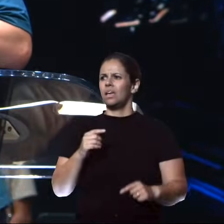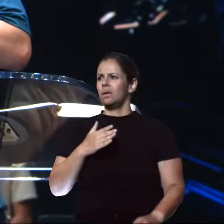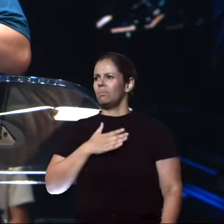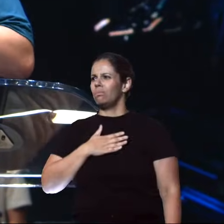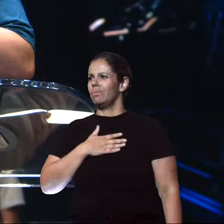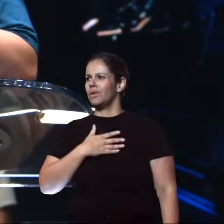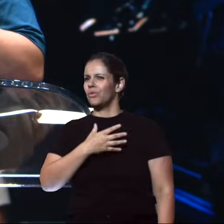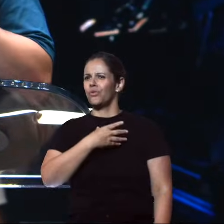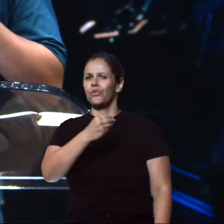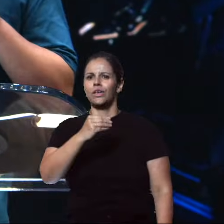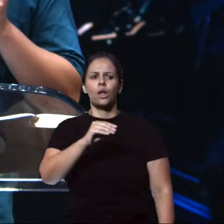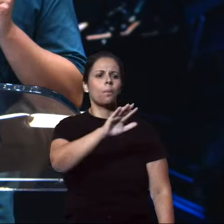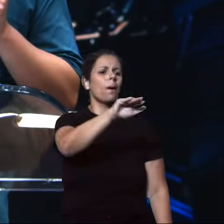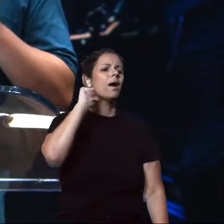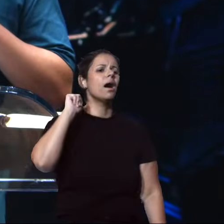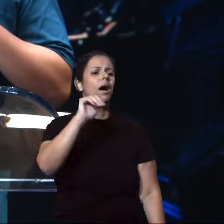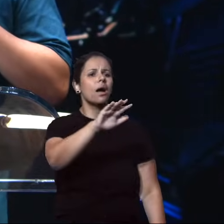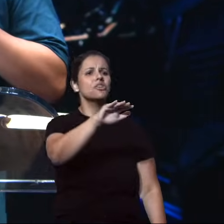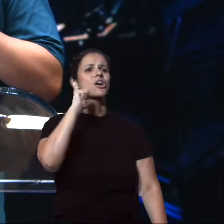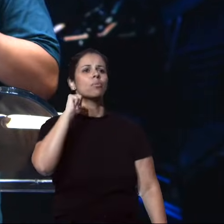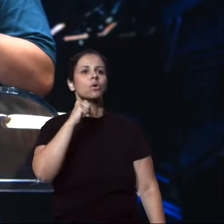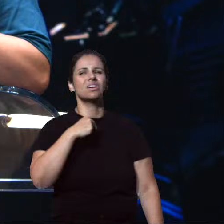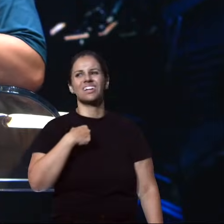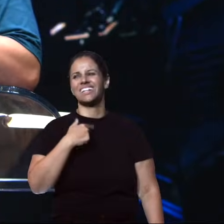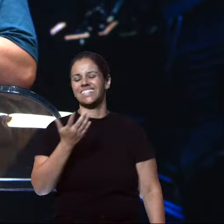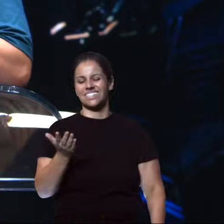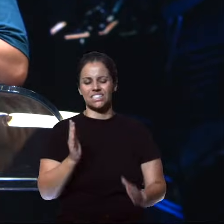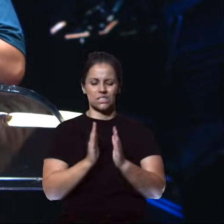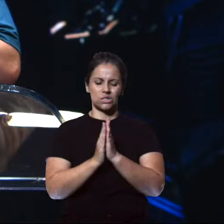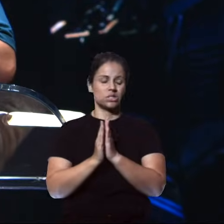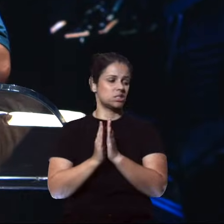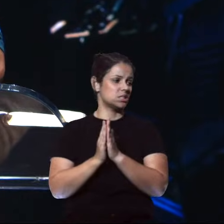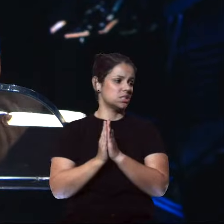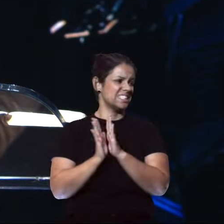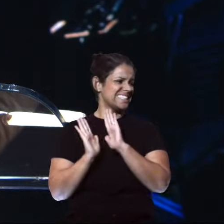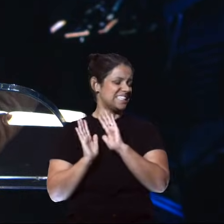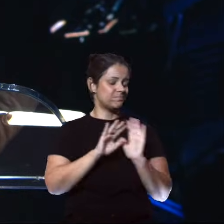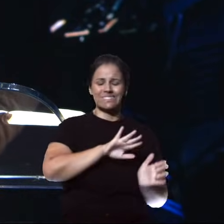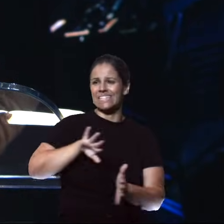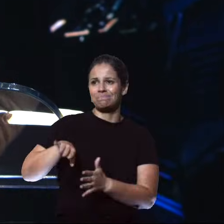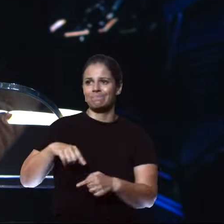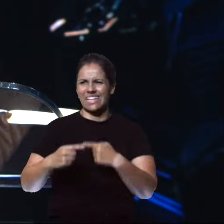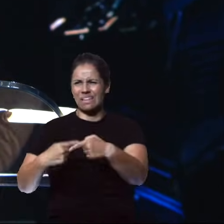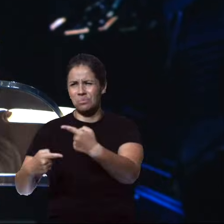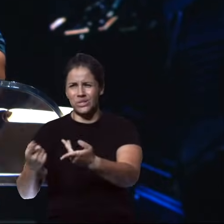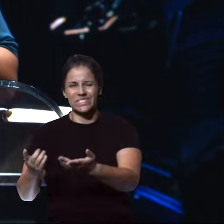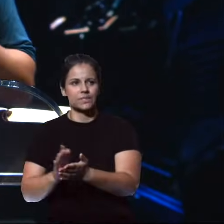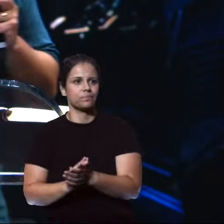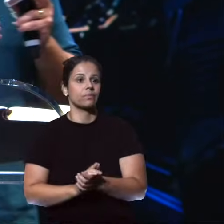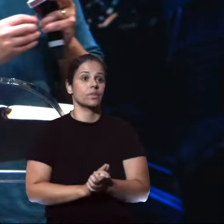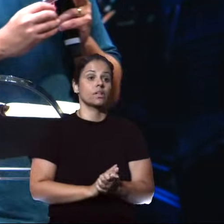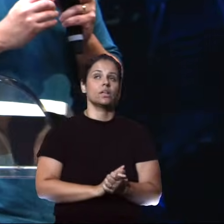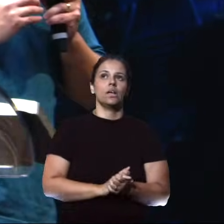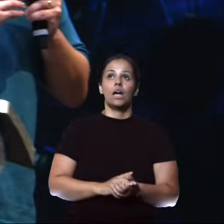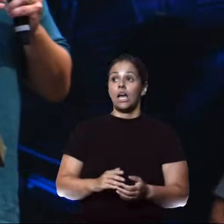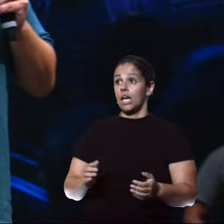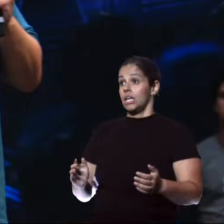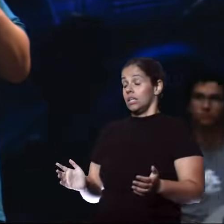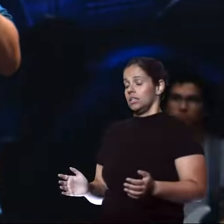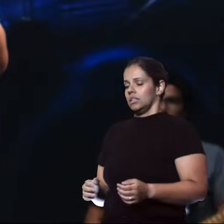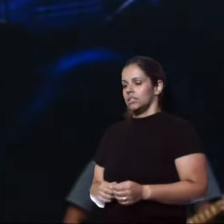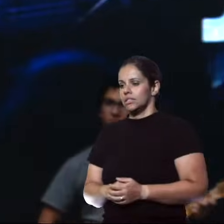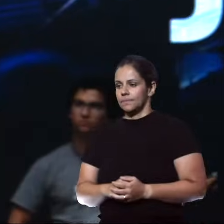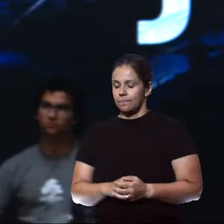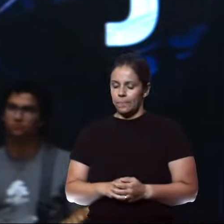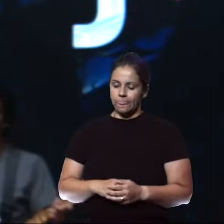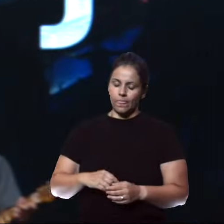lá. E eu durmo na cama com ele e aí acabou a oração. Mas no dia seguinte eu acordo de manhã e falo: Senhor, vamos orar. Eu tenho